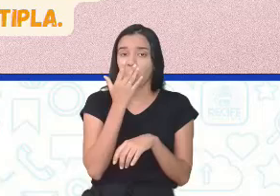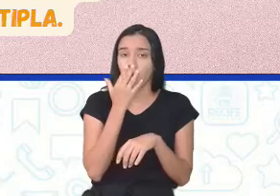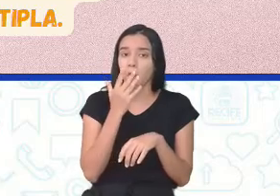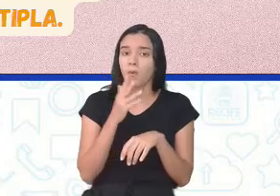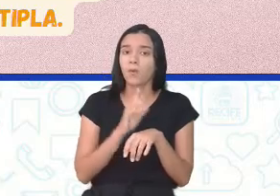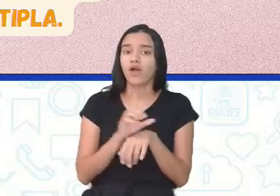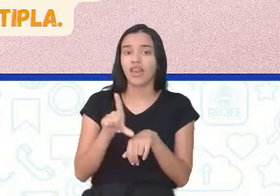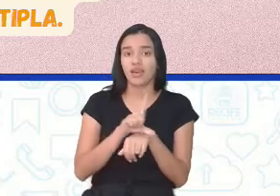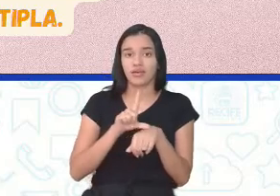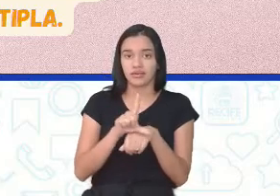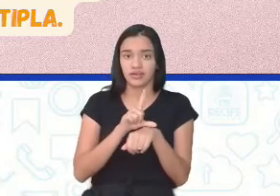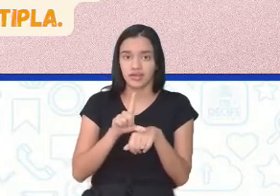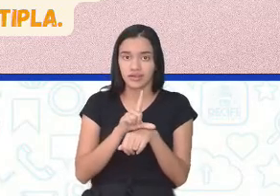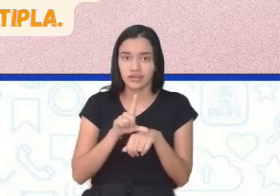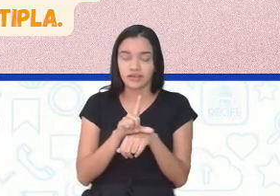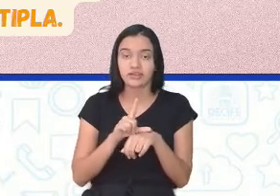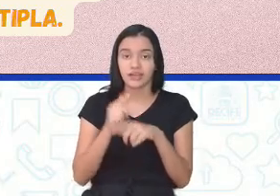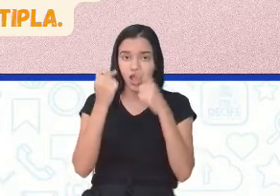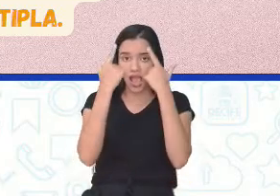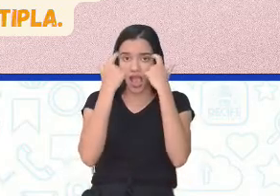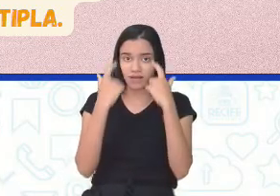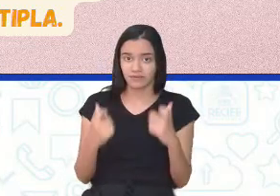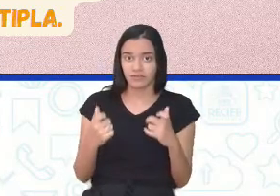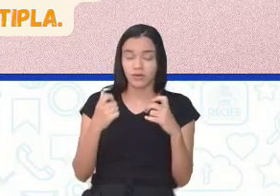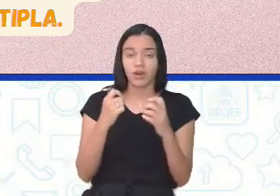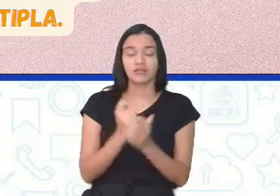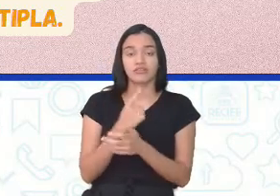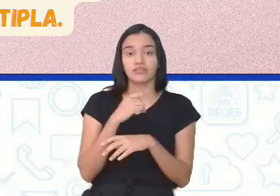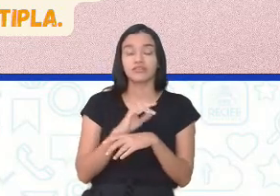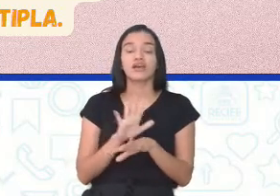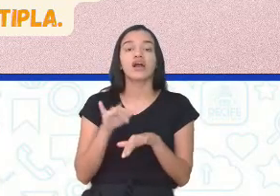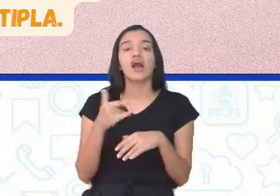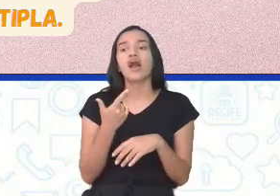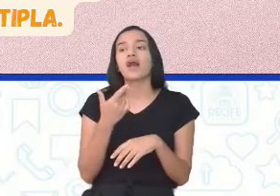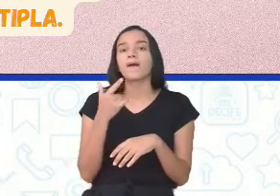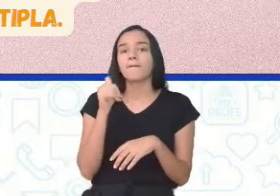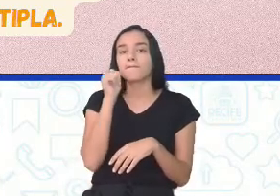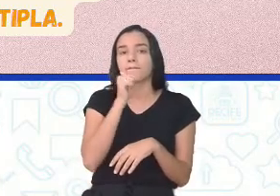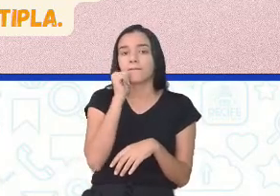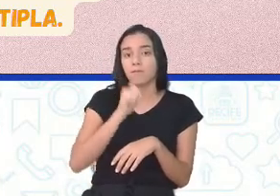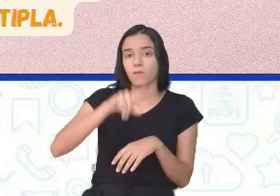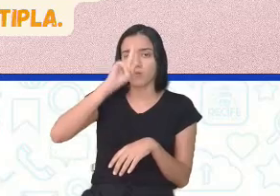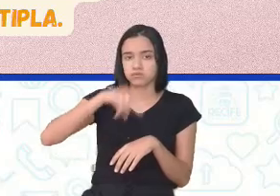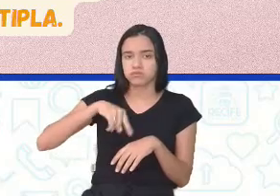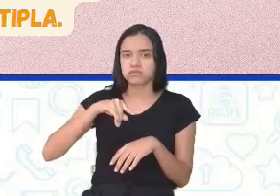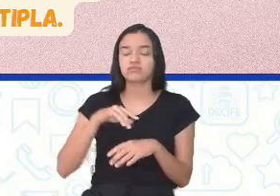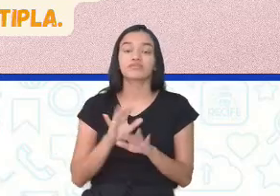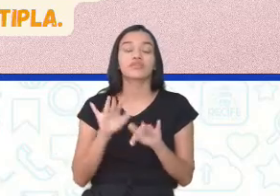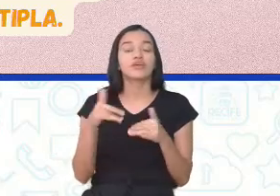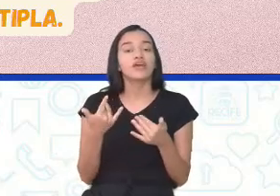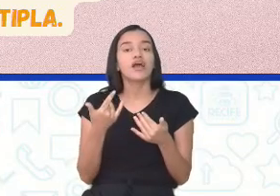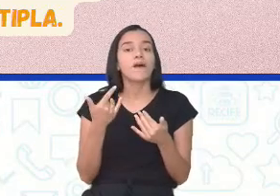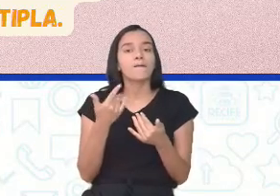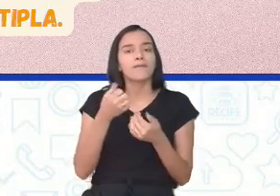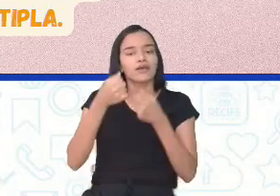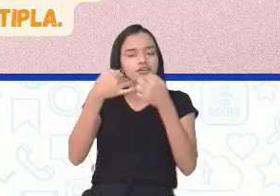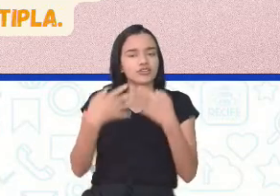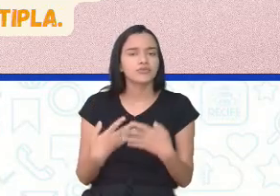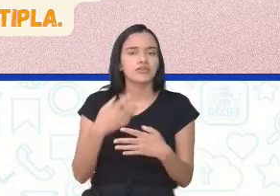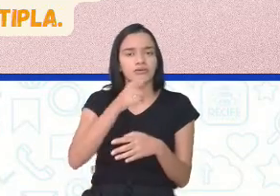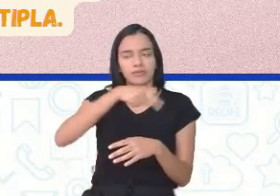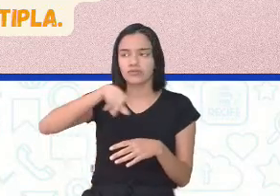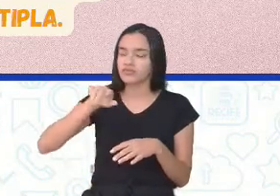e combate à violência contra a mulher. Então, vou trazer a professora Isabel Borges para falar um pouquinho com vocês